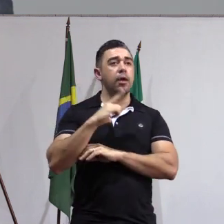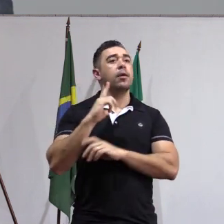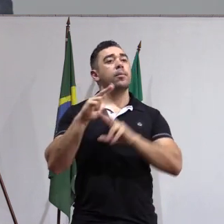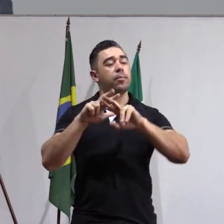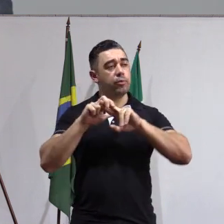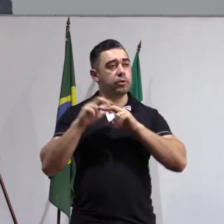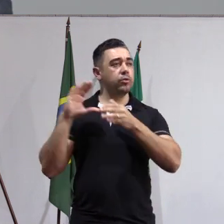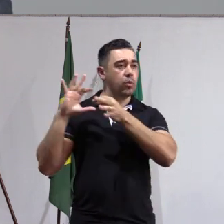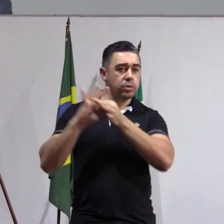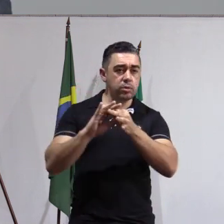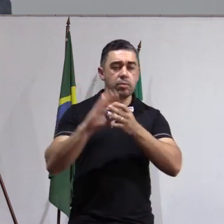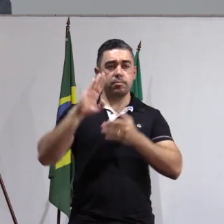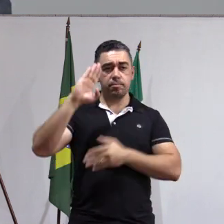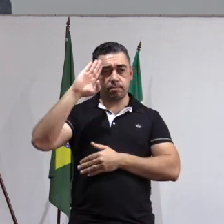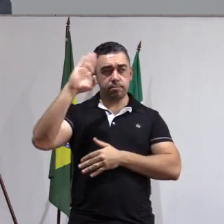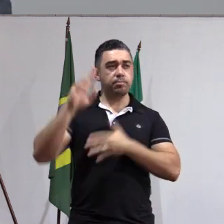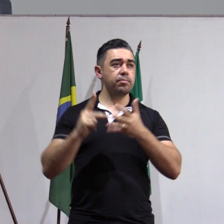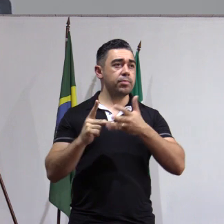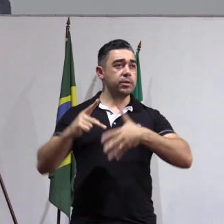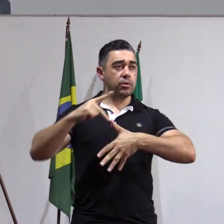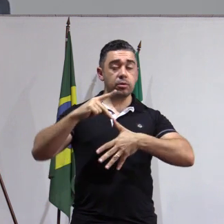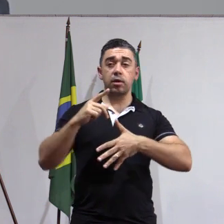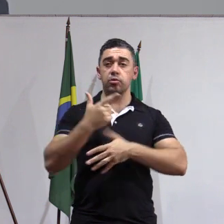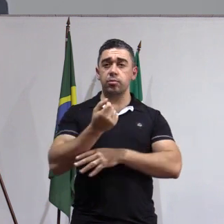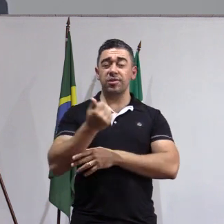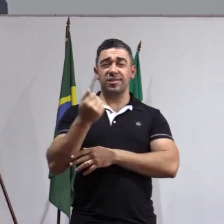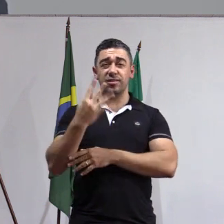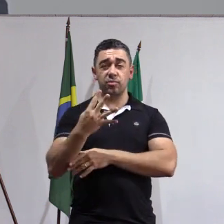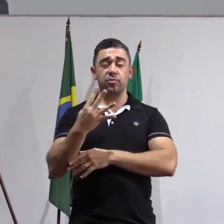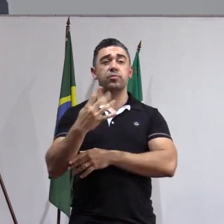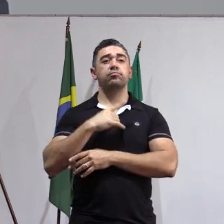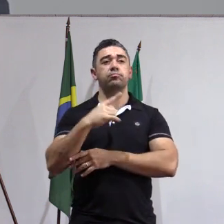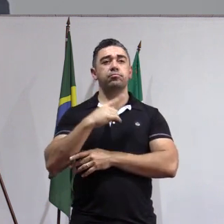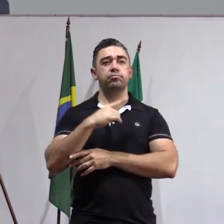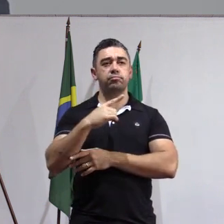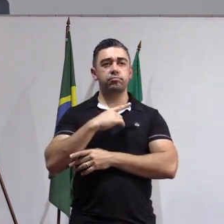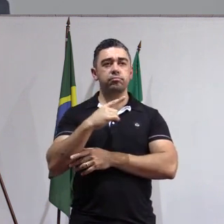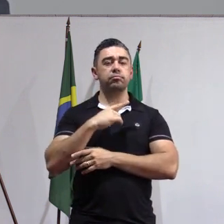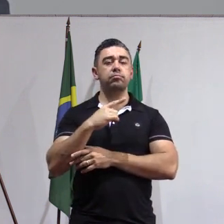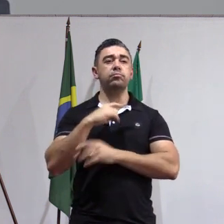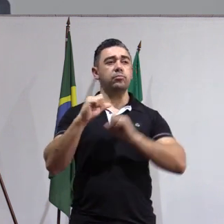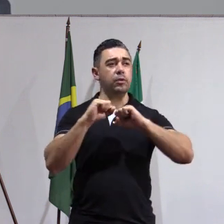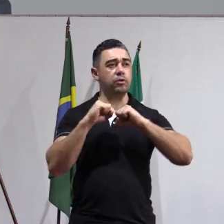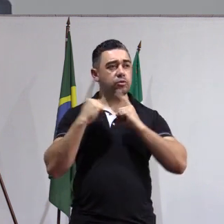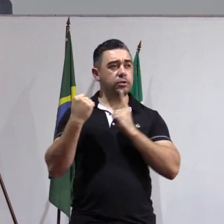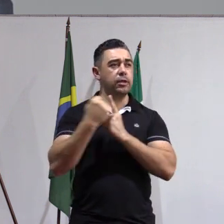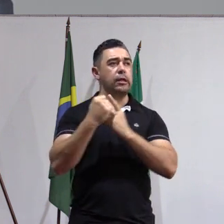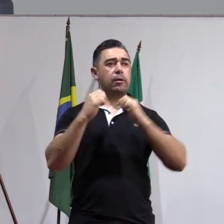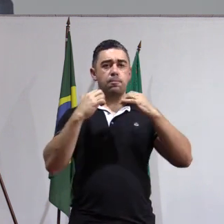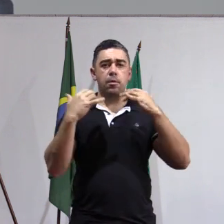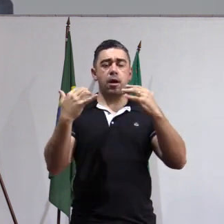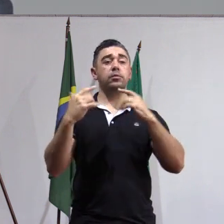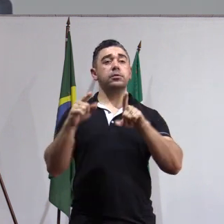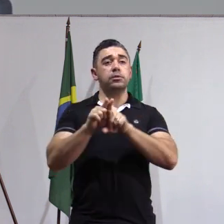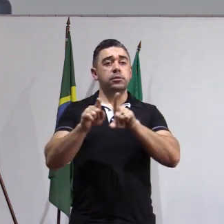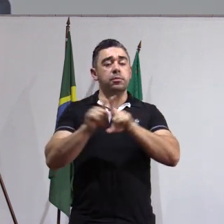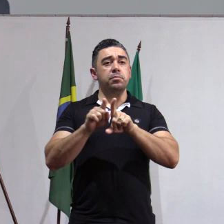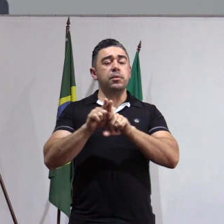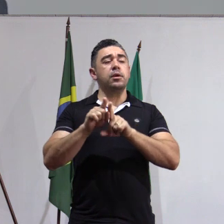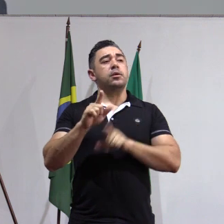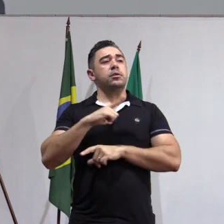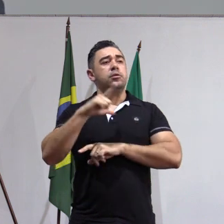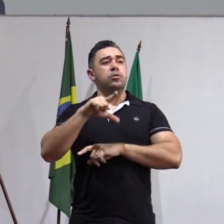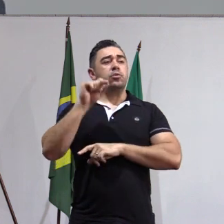dessas prioridades que, em 2014, após duas conferências nacionais com ampla participação da sociedade civil e por unanimidade,